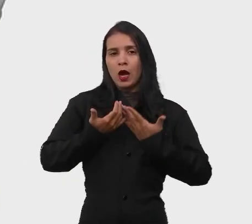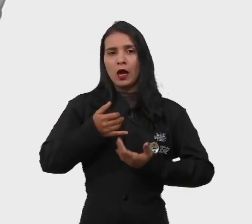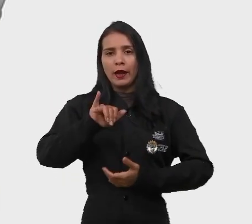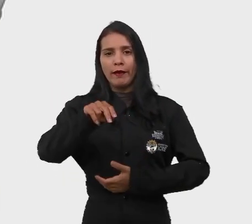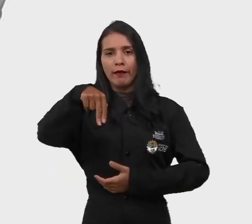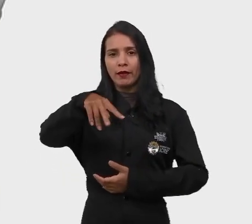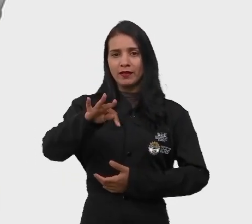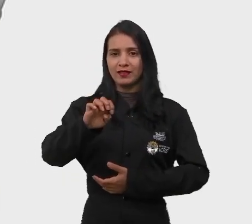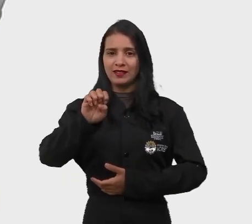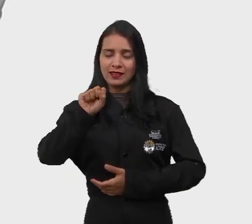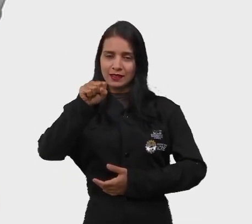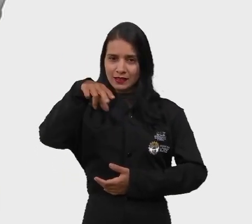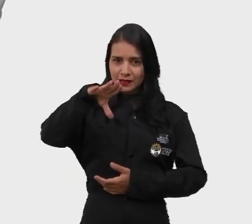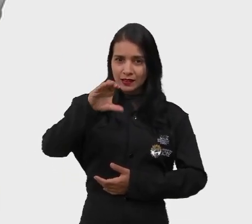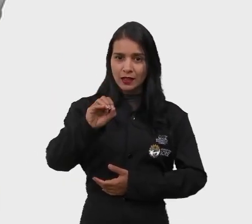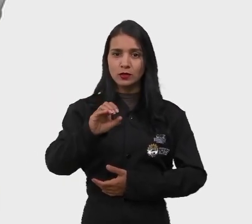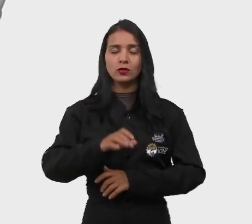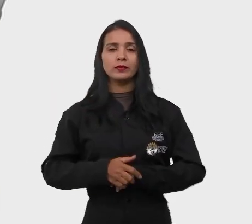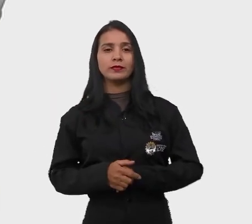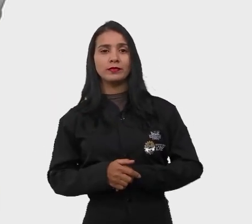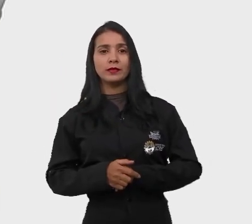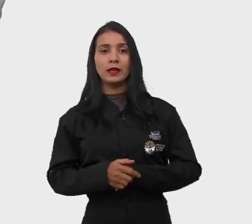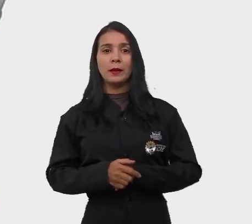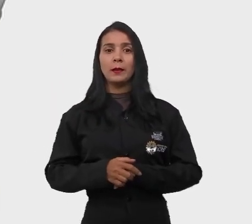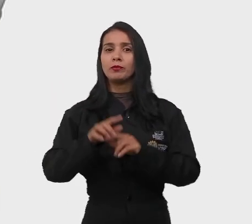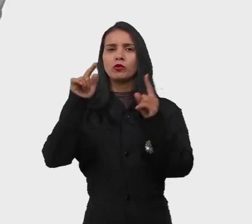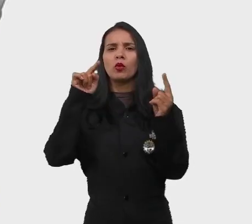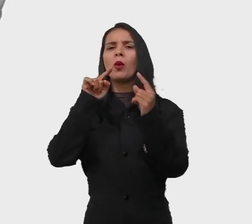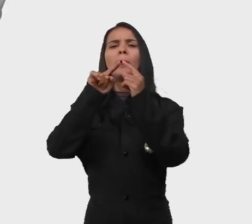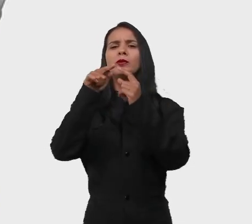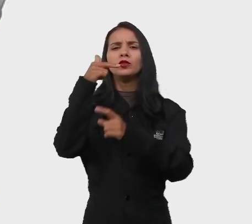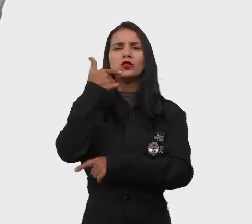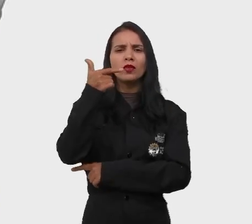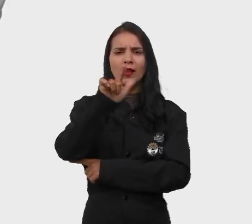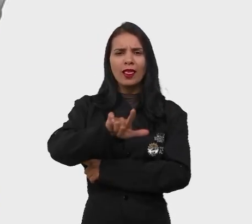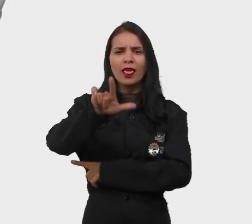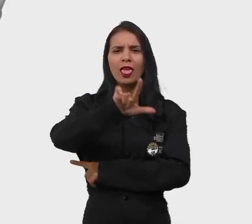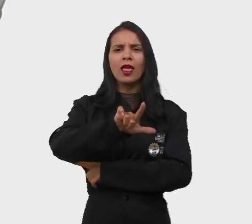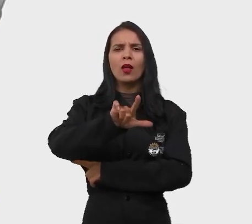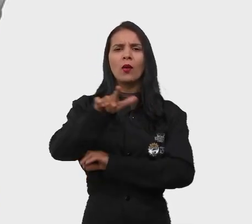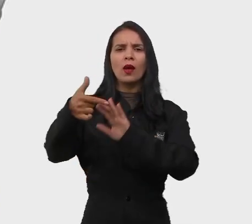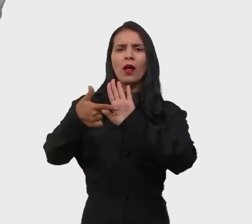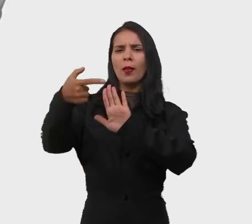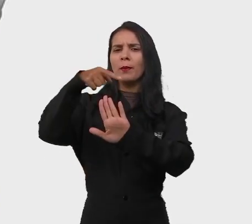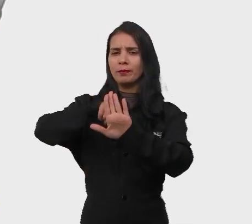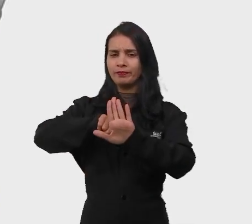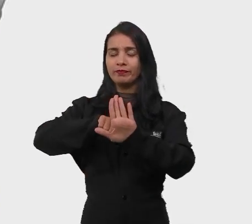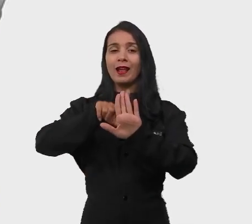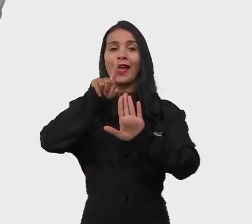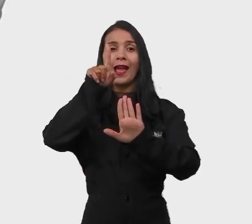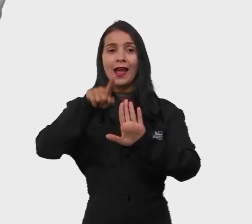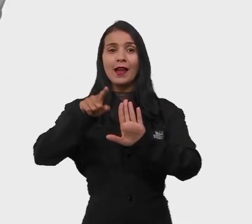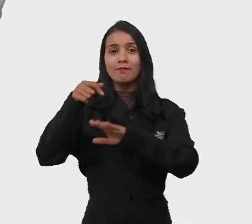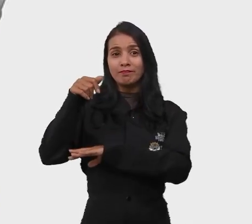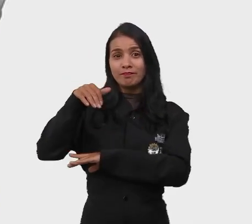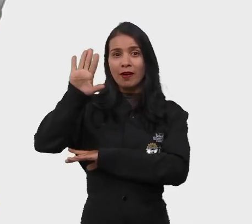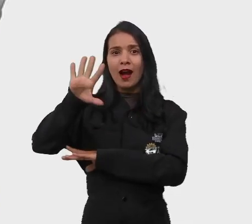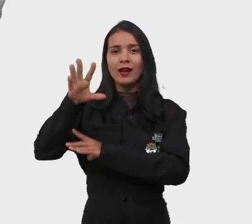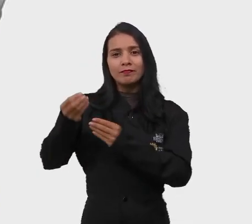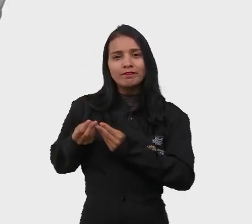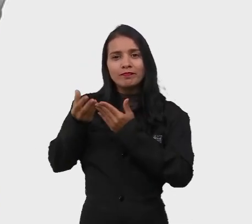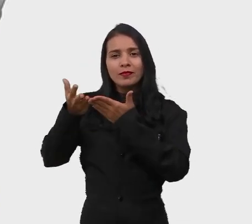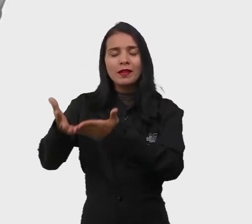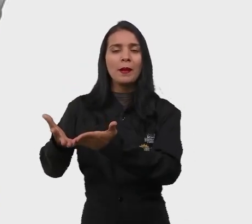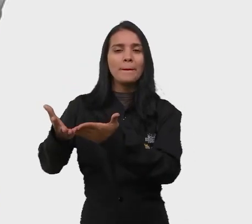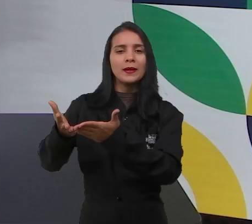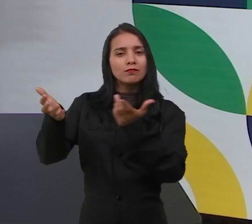Para que serve a linguagem figurado? Transmitir uma mensagem de um modo mais eficaz, valendo-se da imaginação do